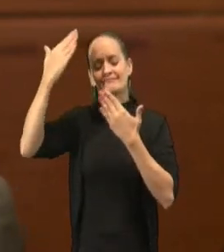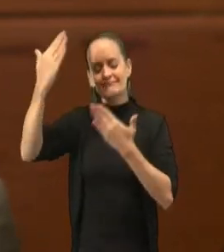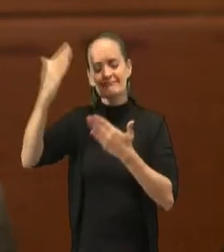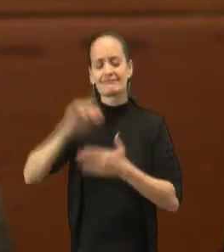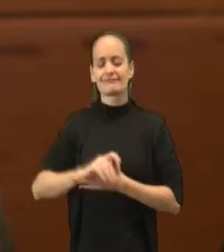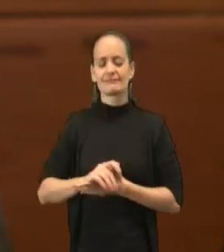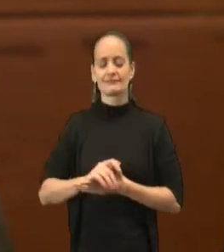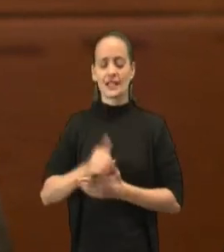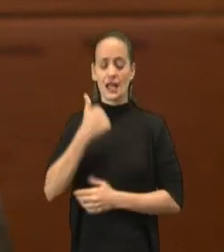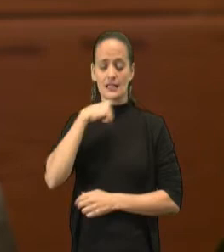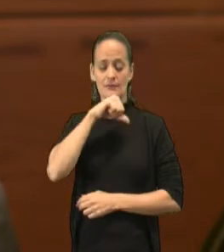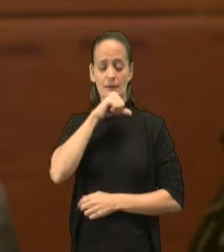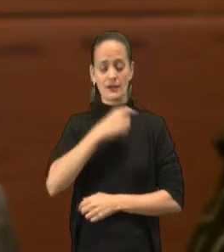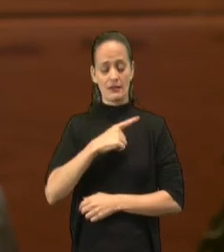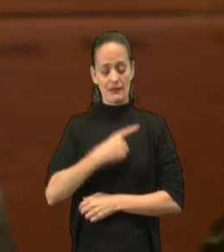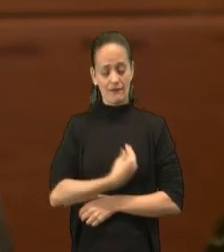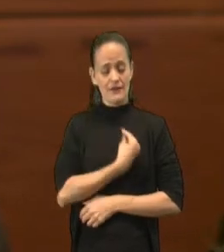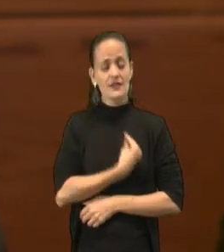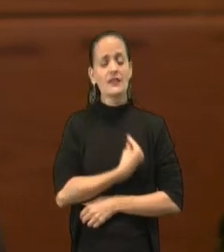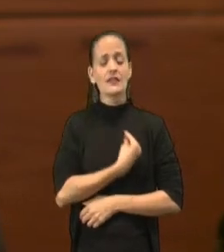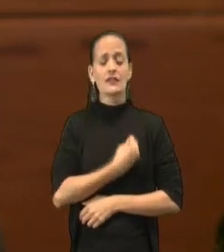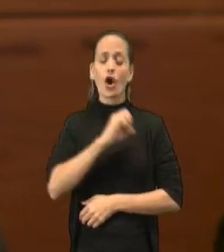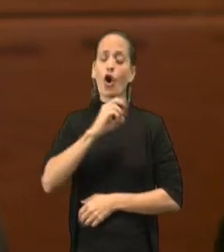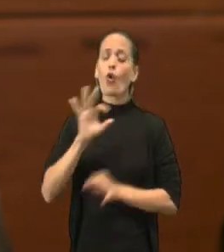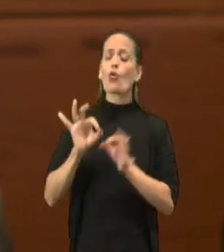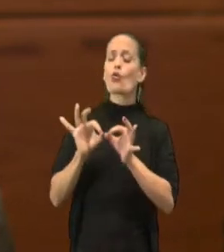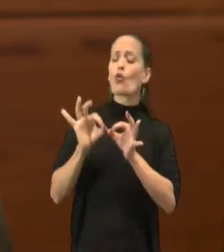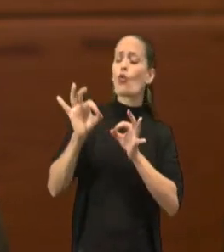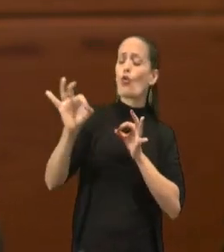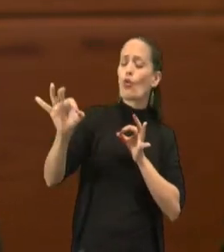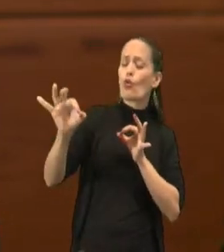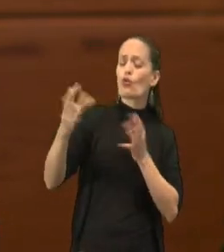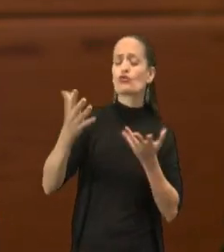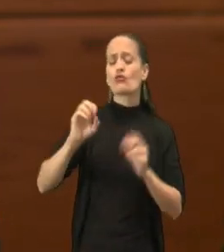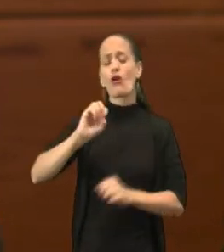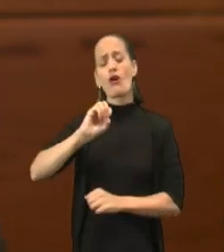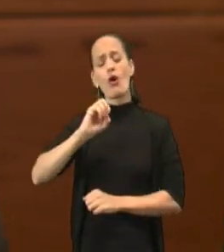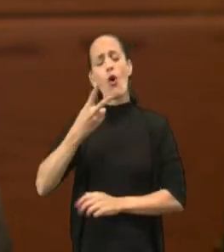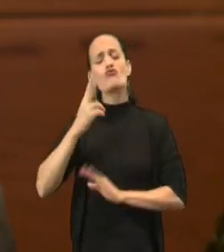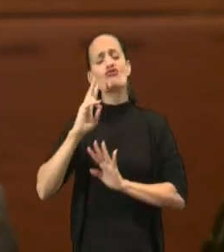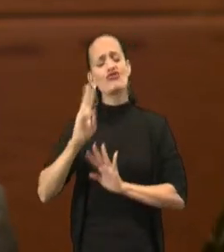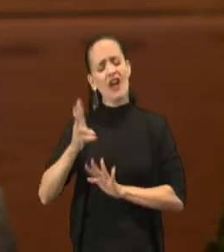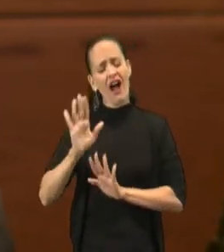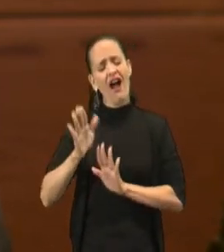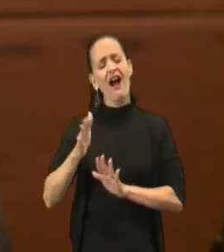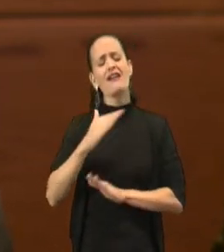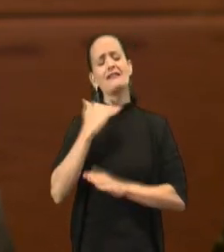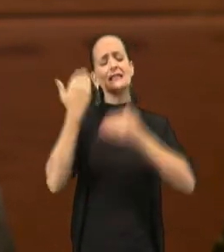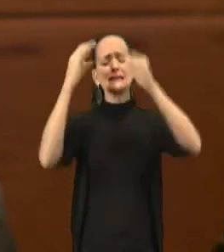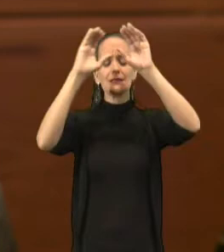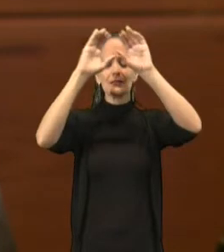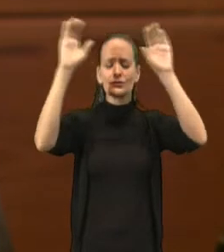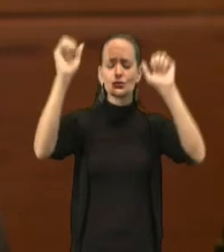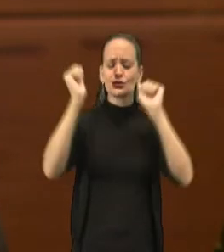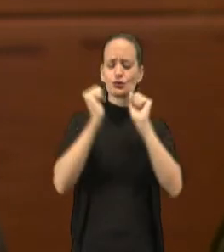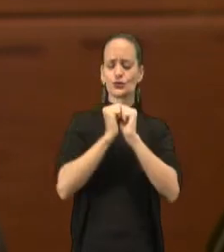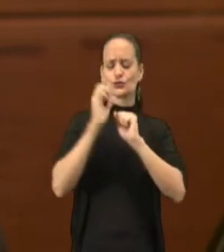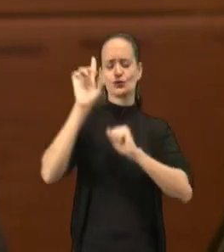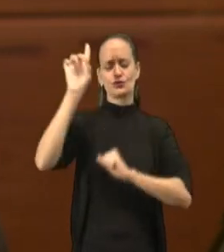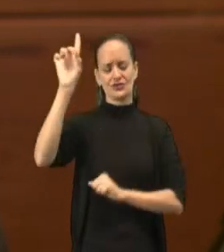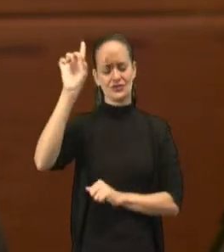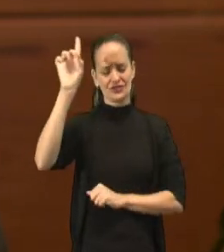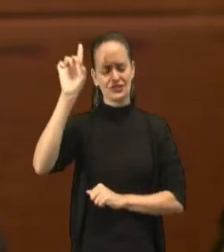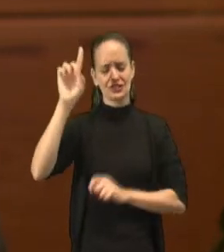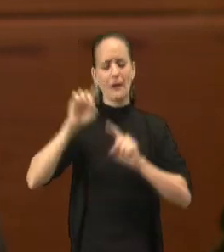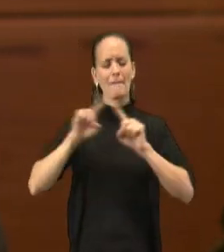estão vivas conosco, ou que estão longe, Senhor, ou também aquelas que já partiram para estar contigo. A nossa gratidão